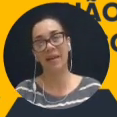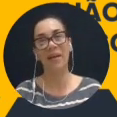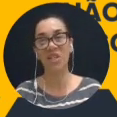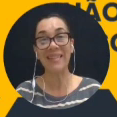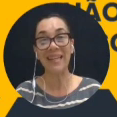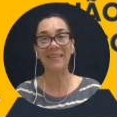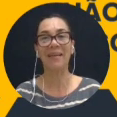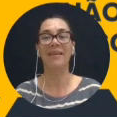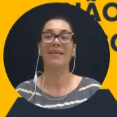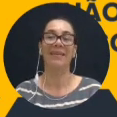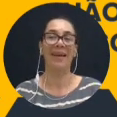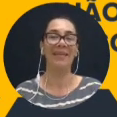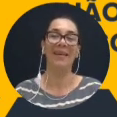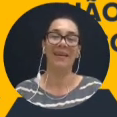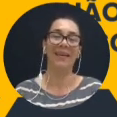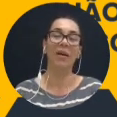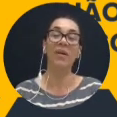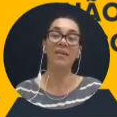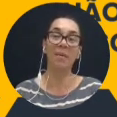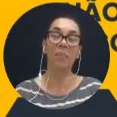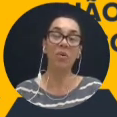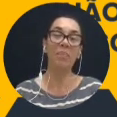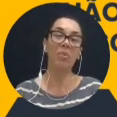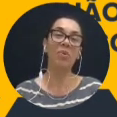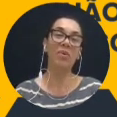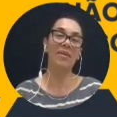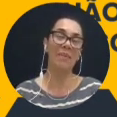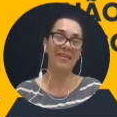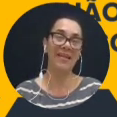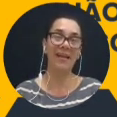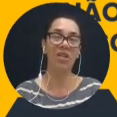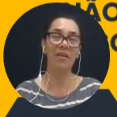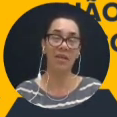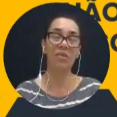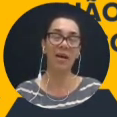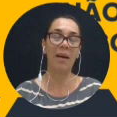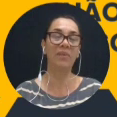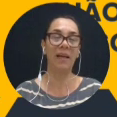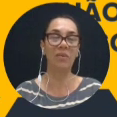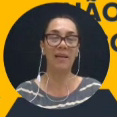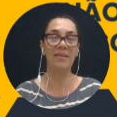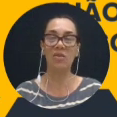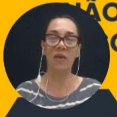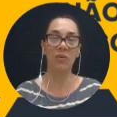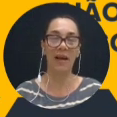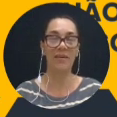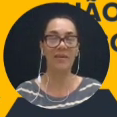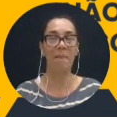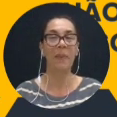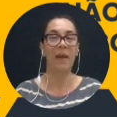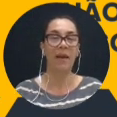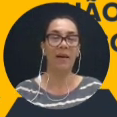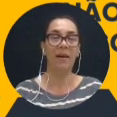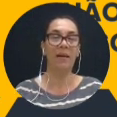no sistema de escrita, né? Então eles, por se basearem nisso, acabam tendo essas